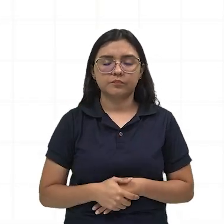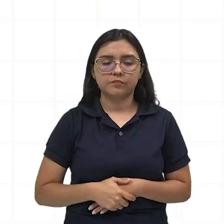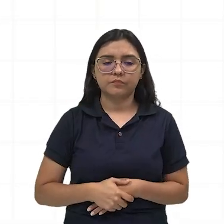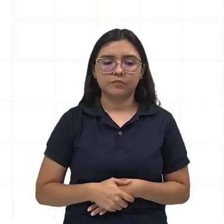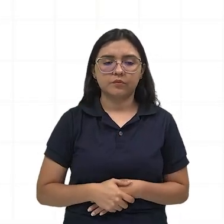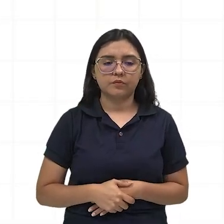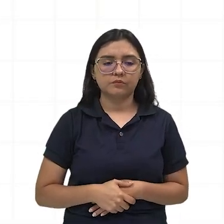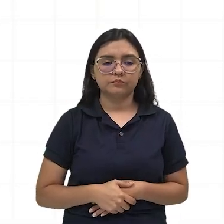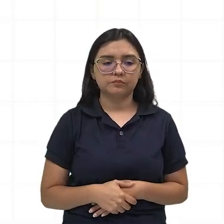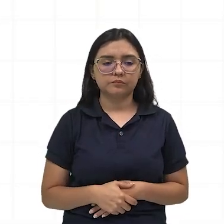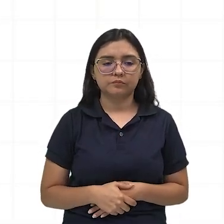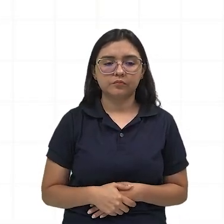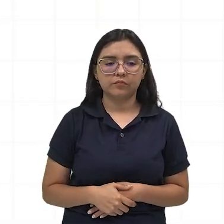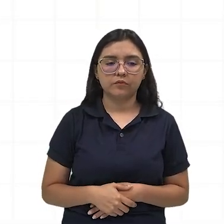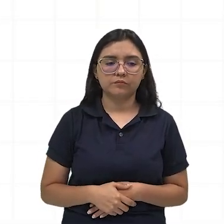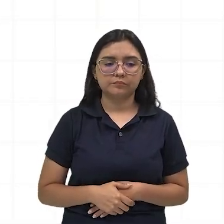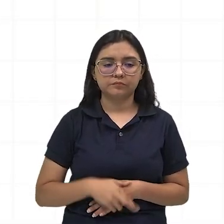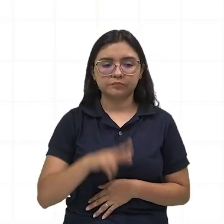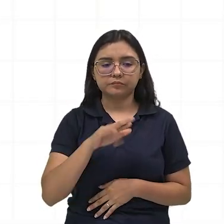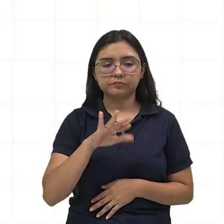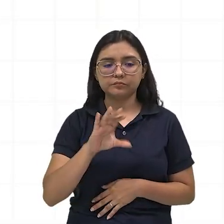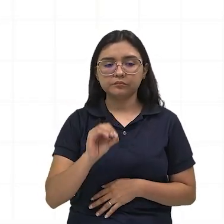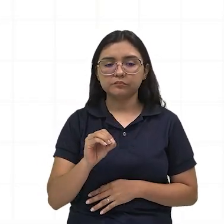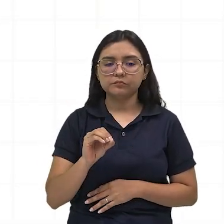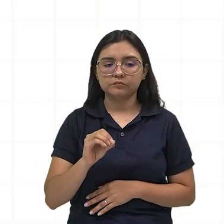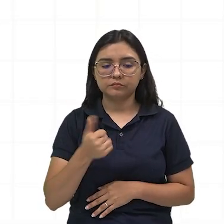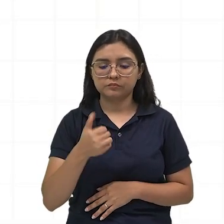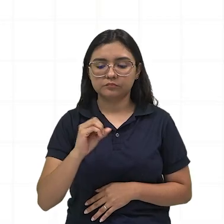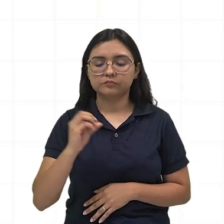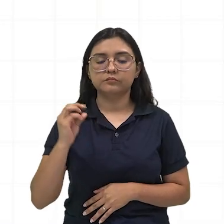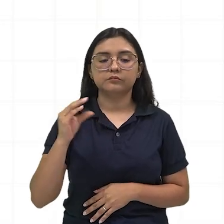O raio, que está bem aqui, ó,